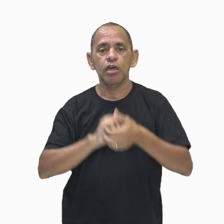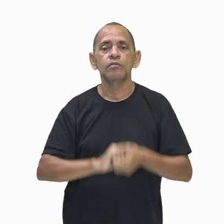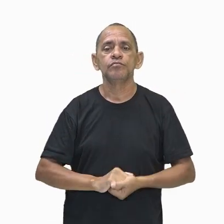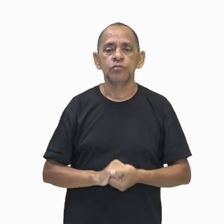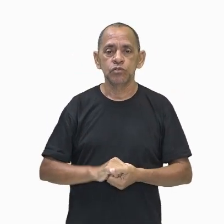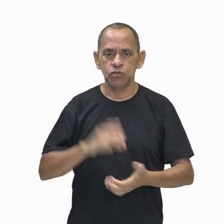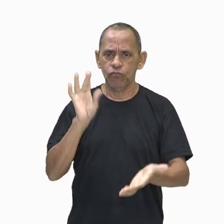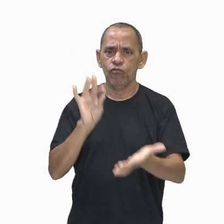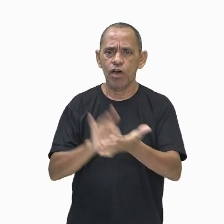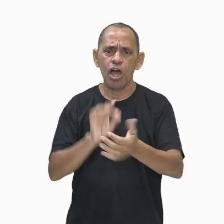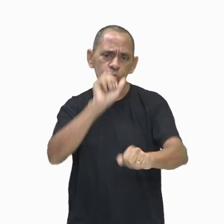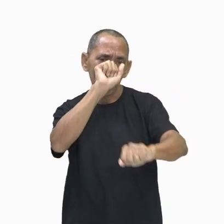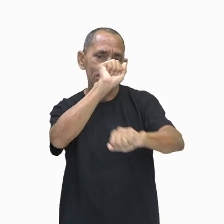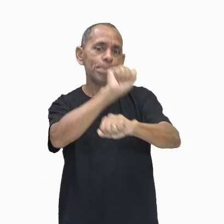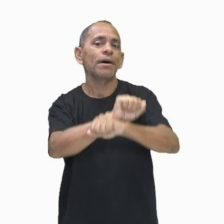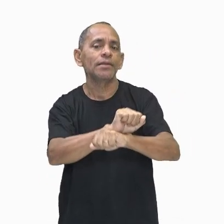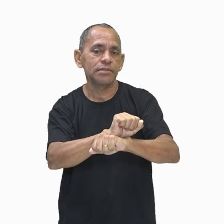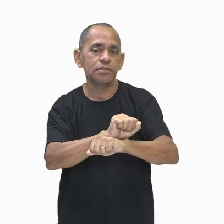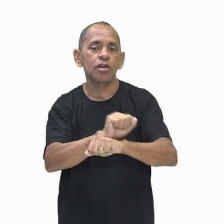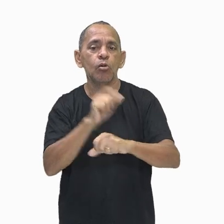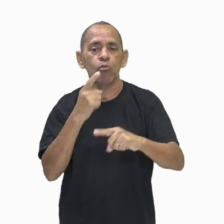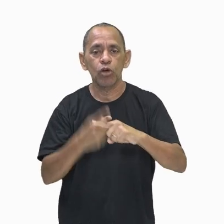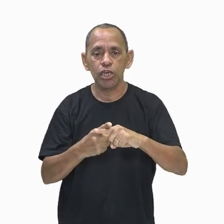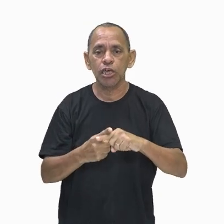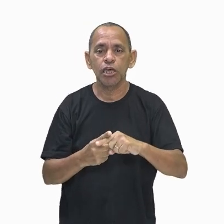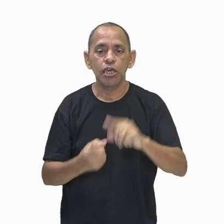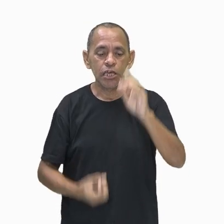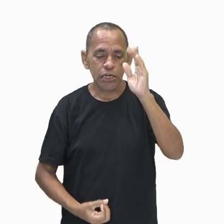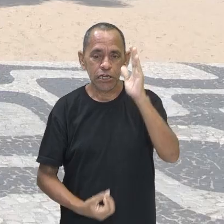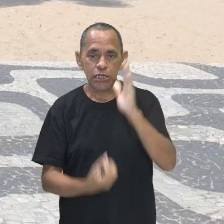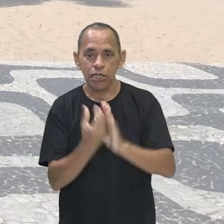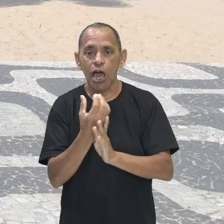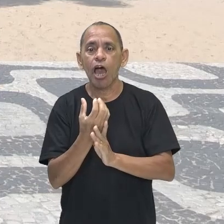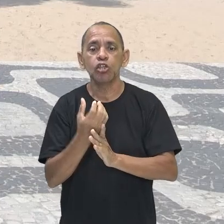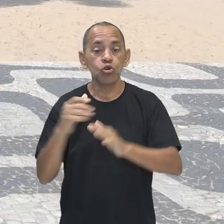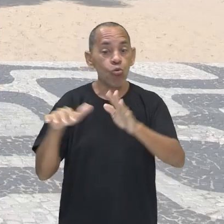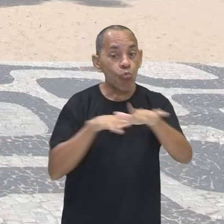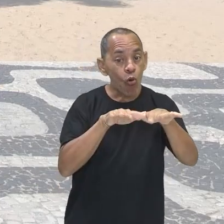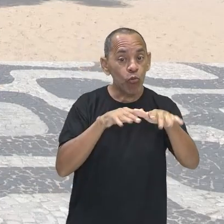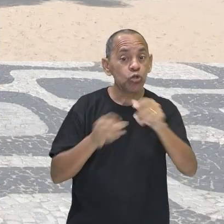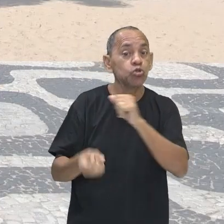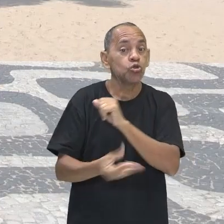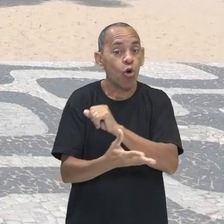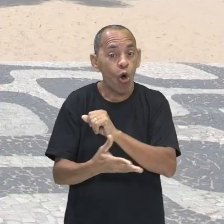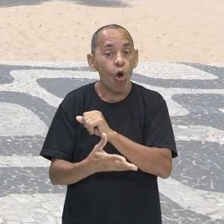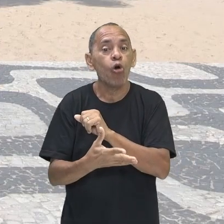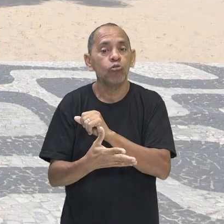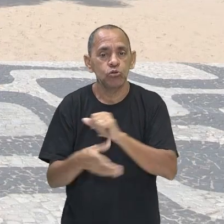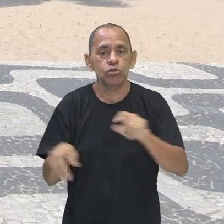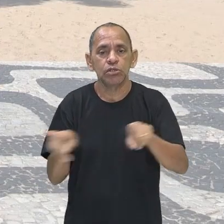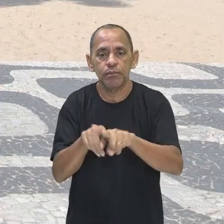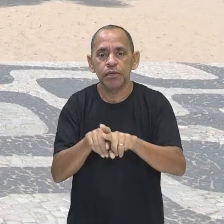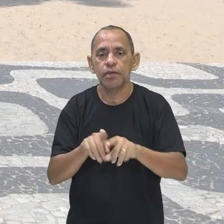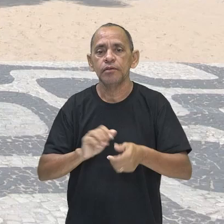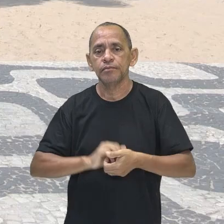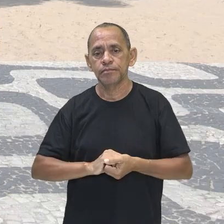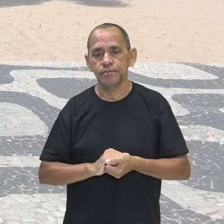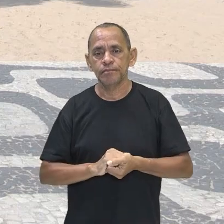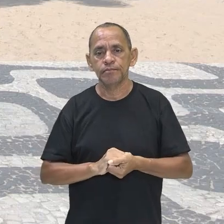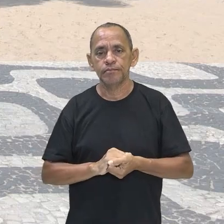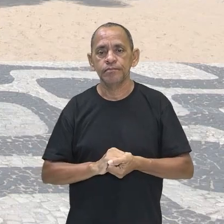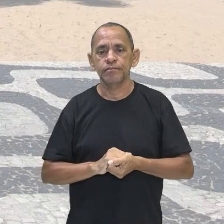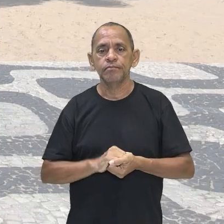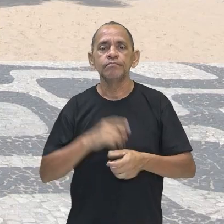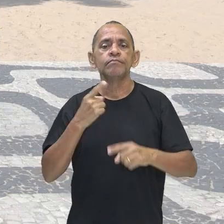vai surgir novos movimentos sobre a questão da bossa nova, né? Então, porque houve um